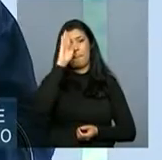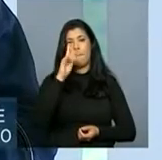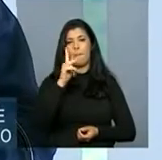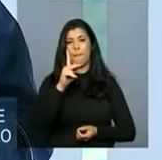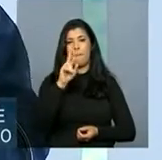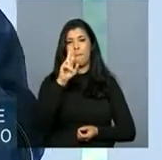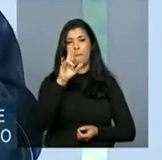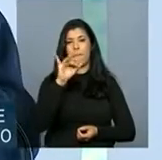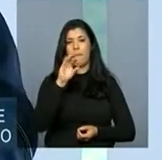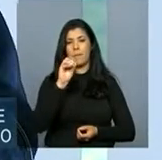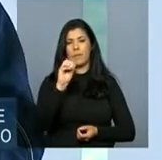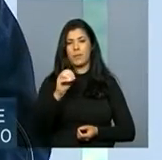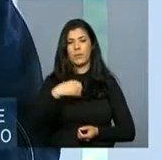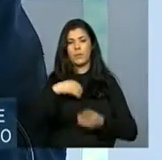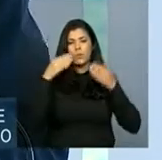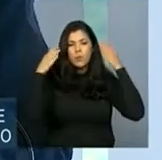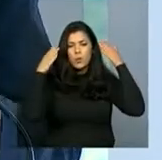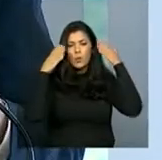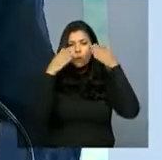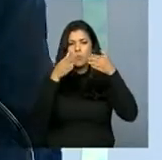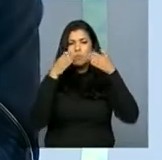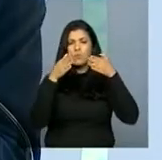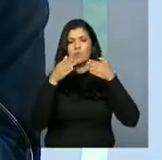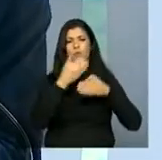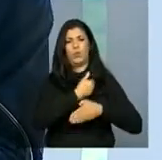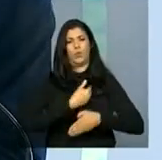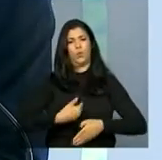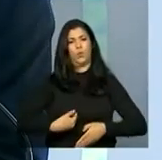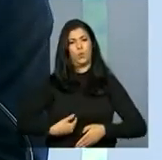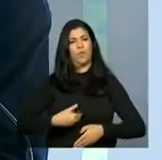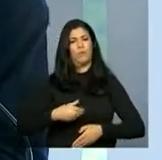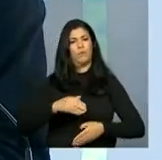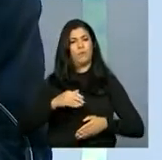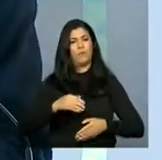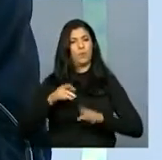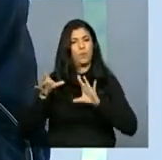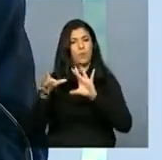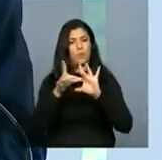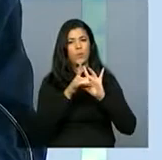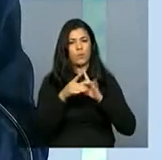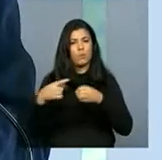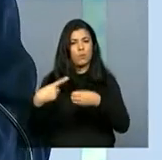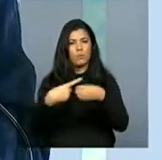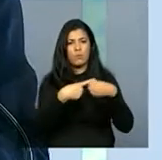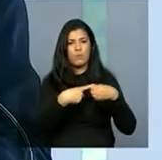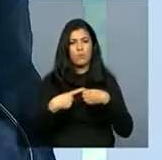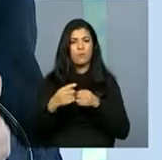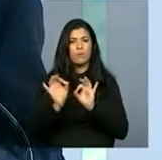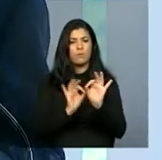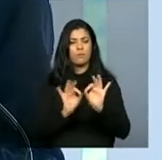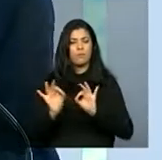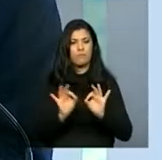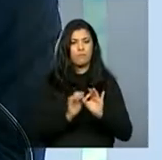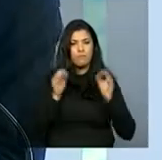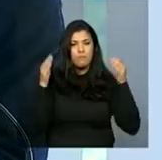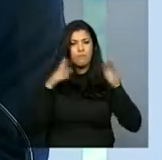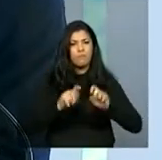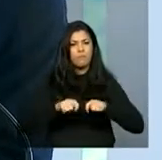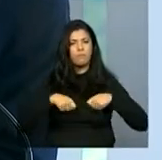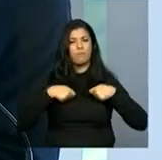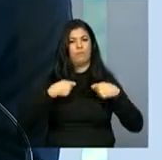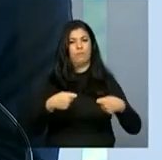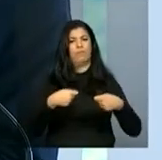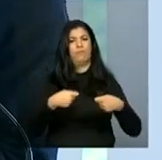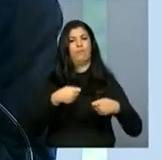interesse público deve servir de unirmos esforços para fazer mais que nortearão